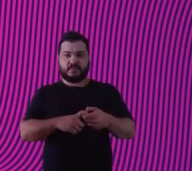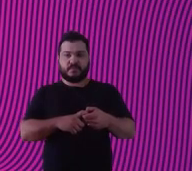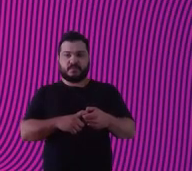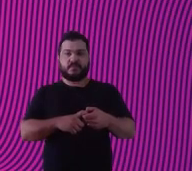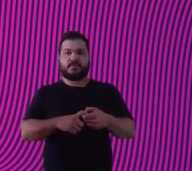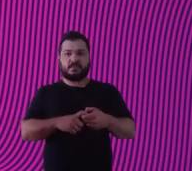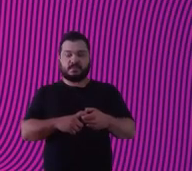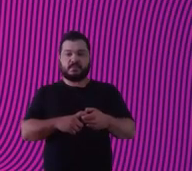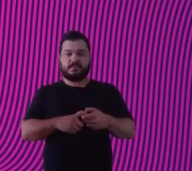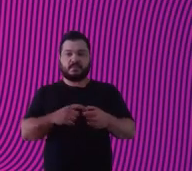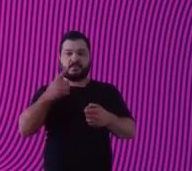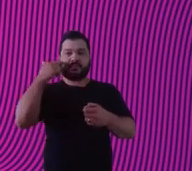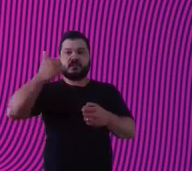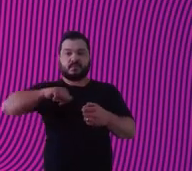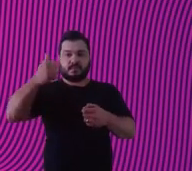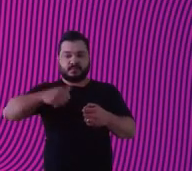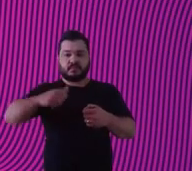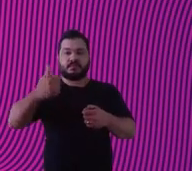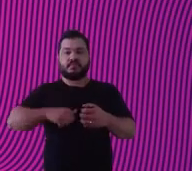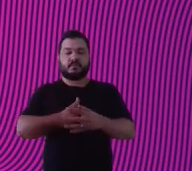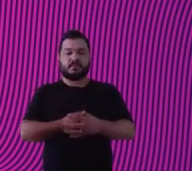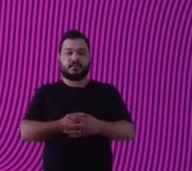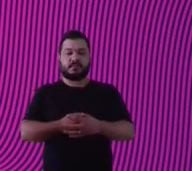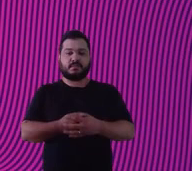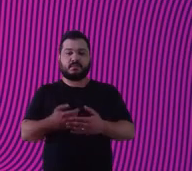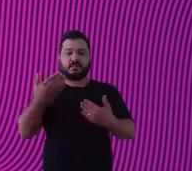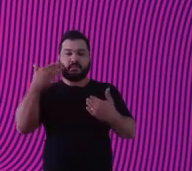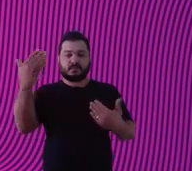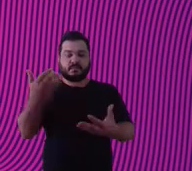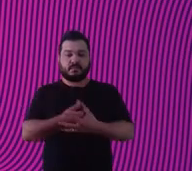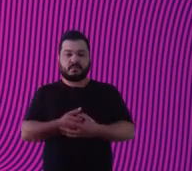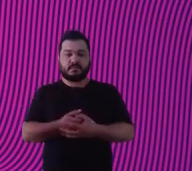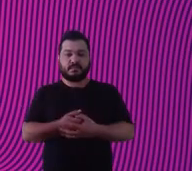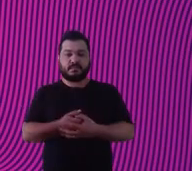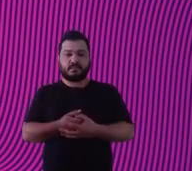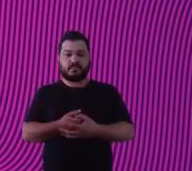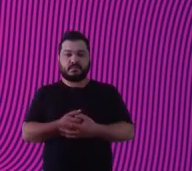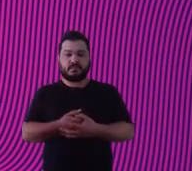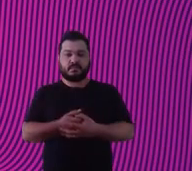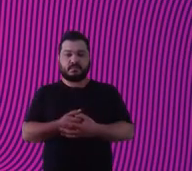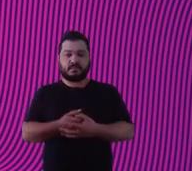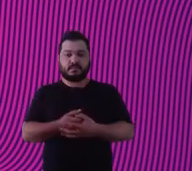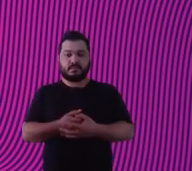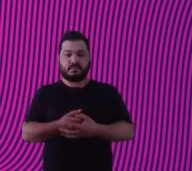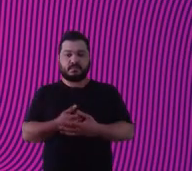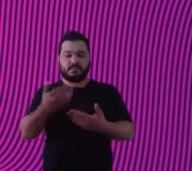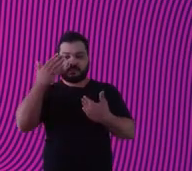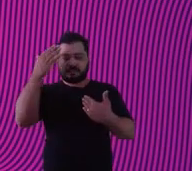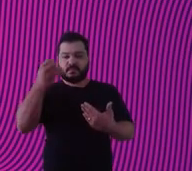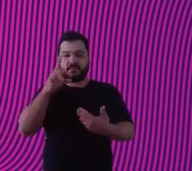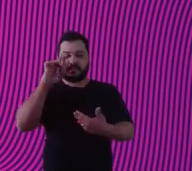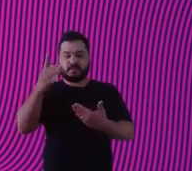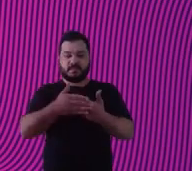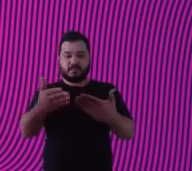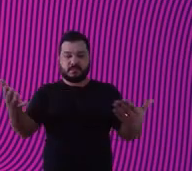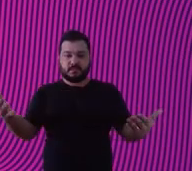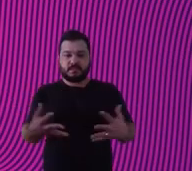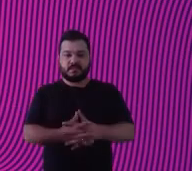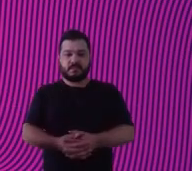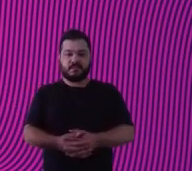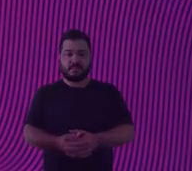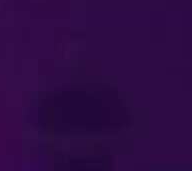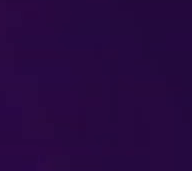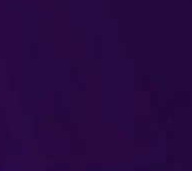board uma avaliação de casos clínicos Muito obrigado o gado Bom dia a todos